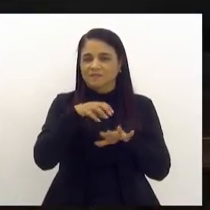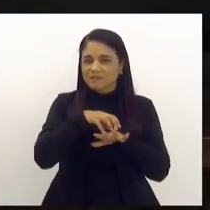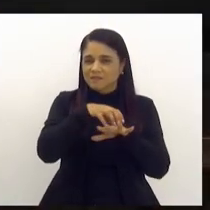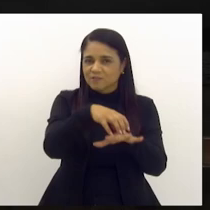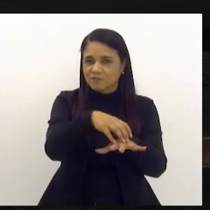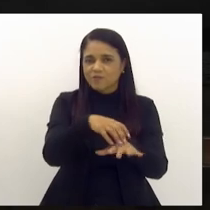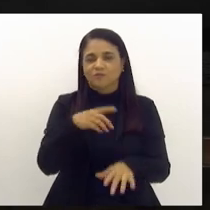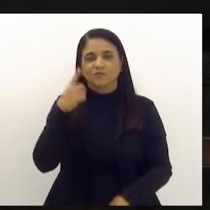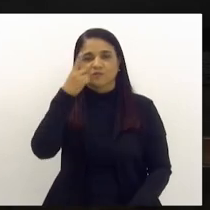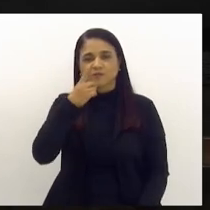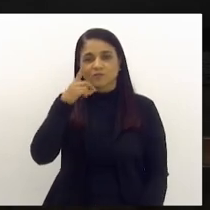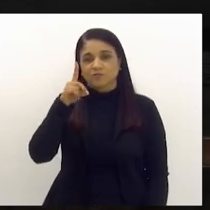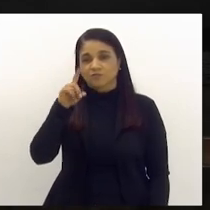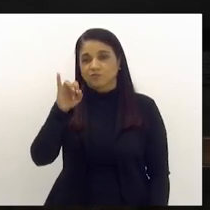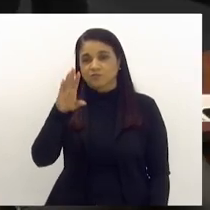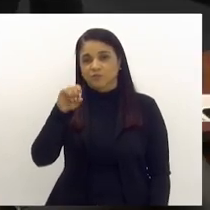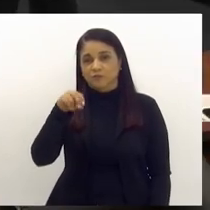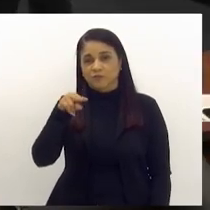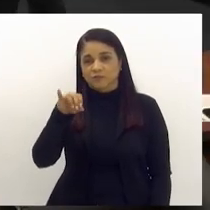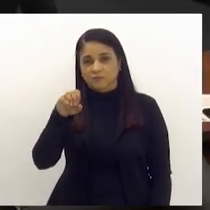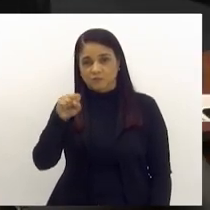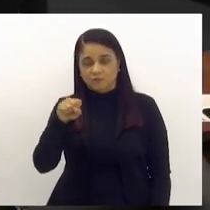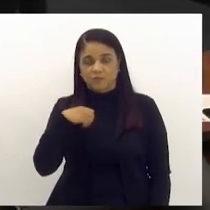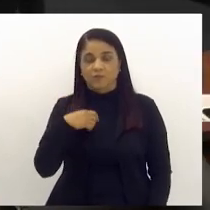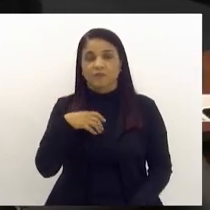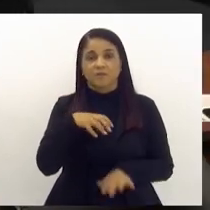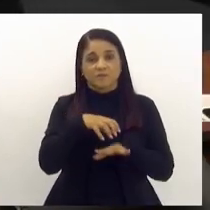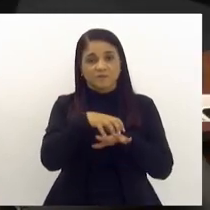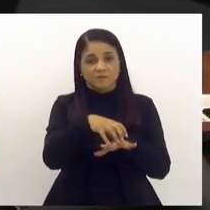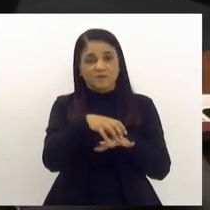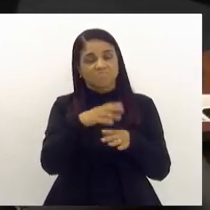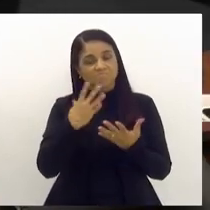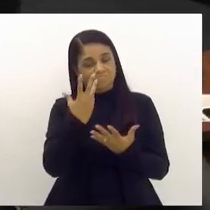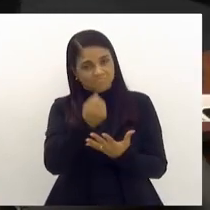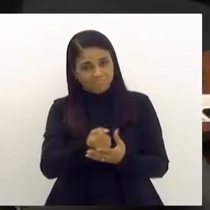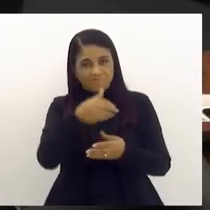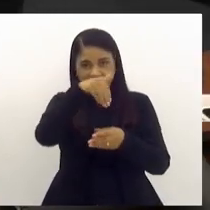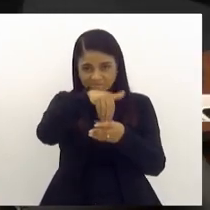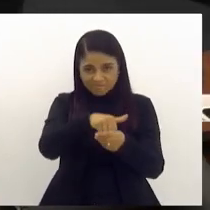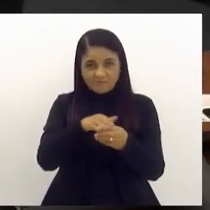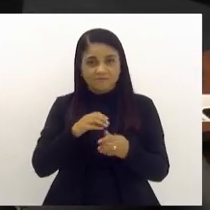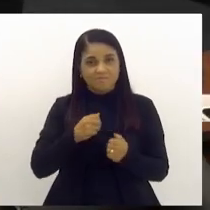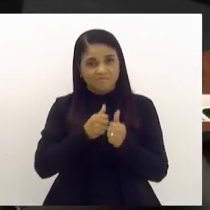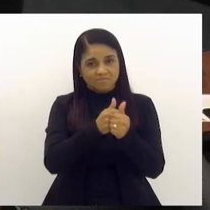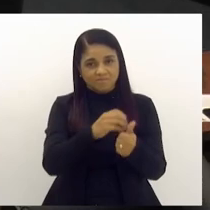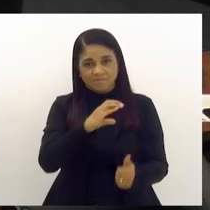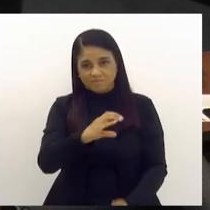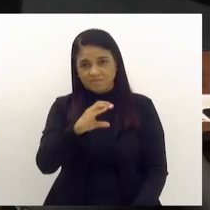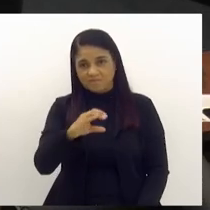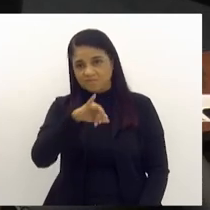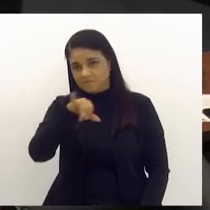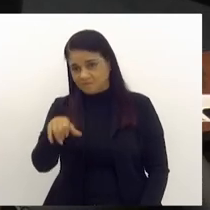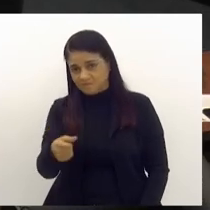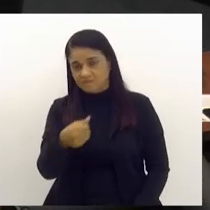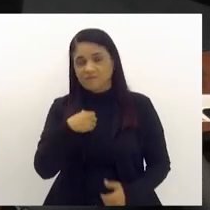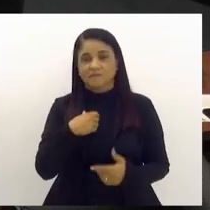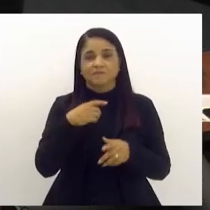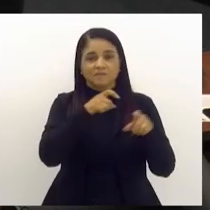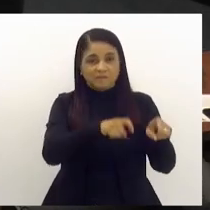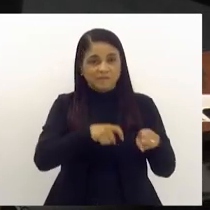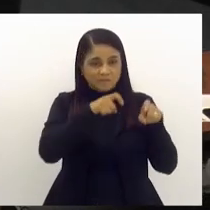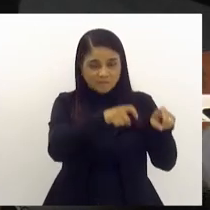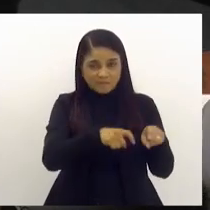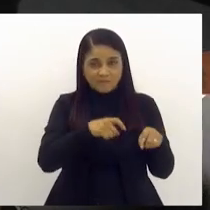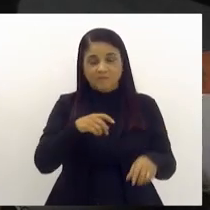transporte, deputado Dionísio Lins. A comissão de transporte vota favorável com a CCJ. Muito obrigado. Pela comissão de agricultura,